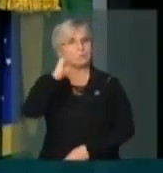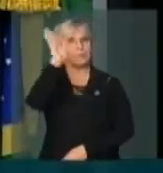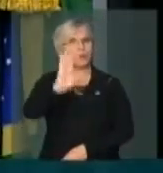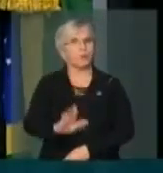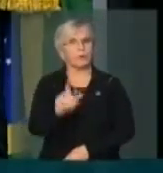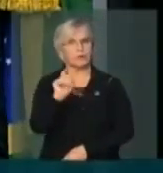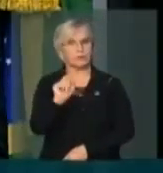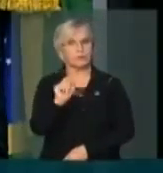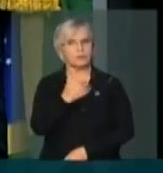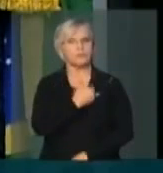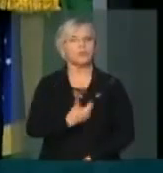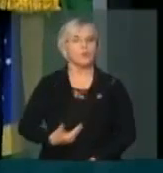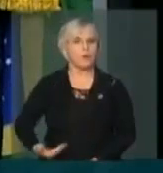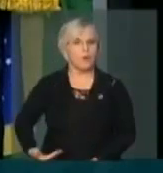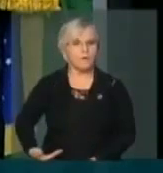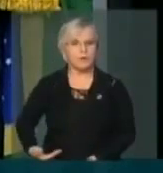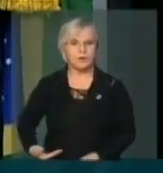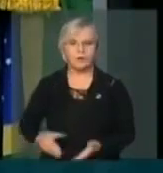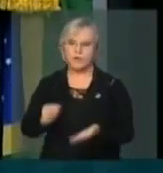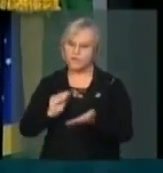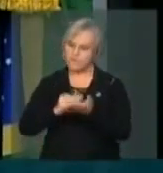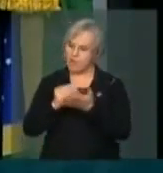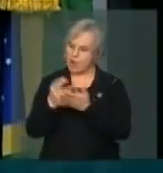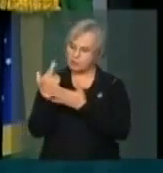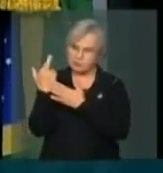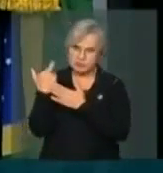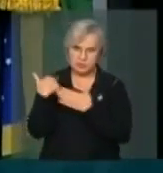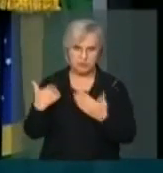um governo irresponsável,